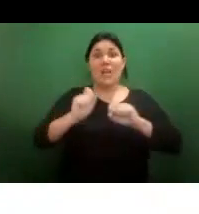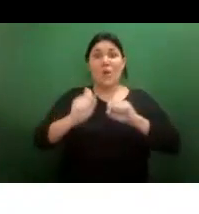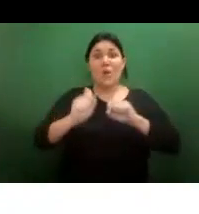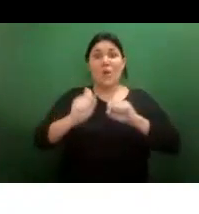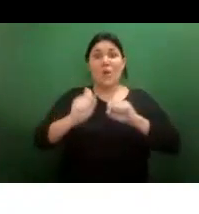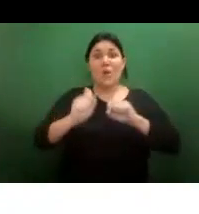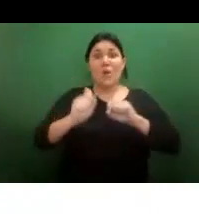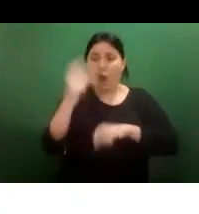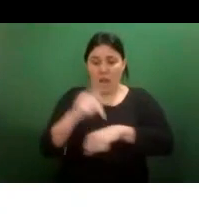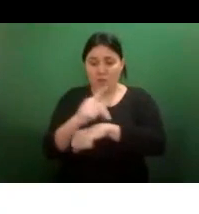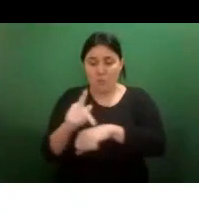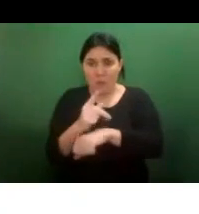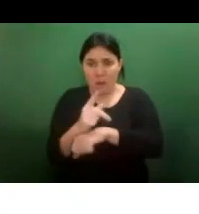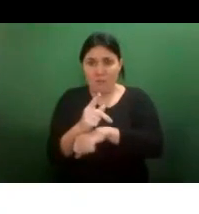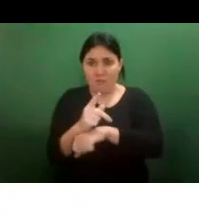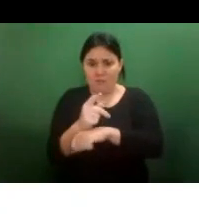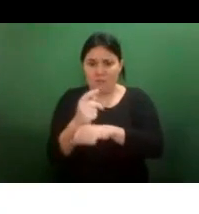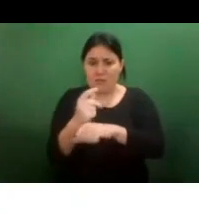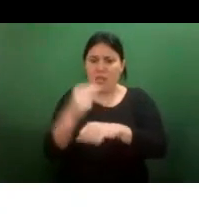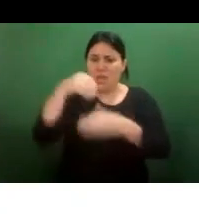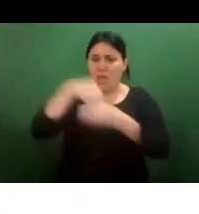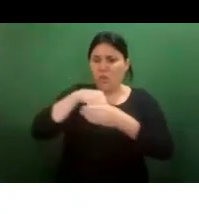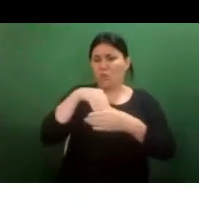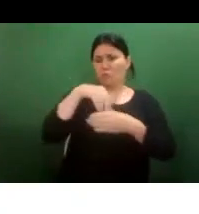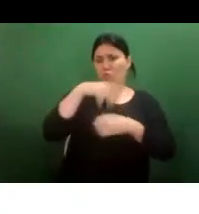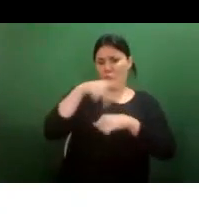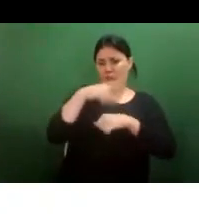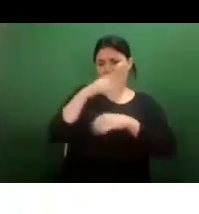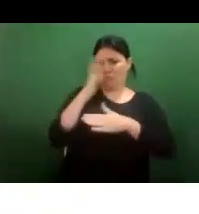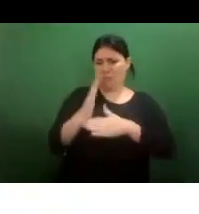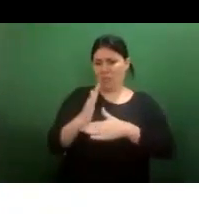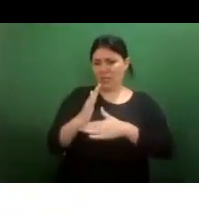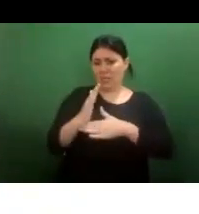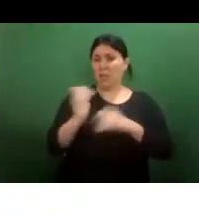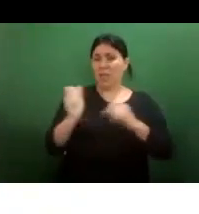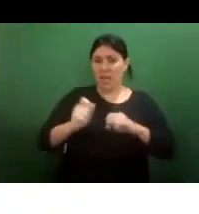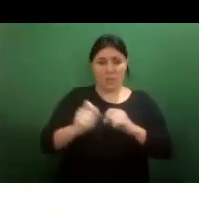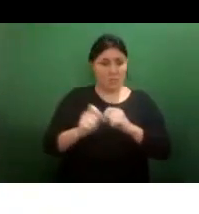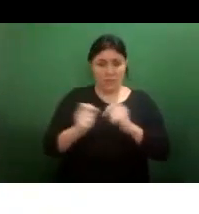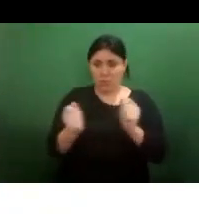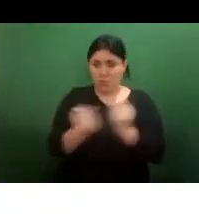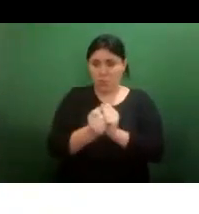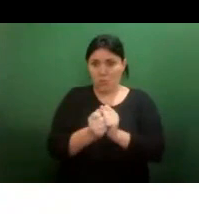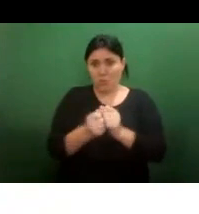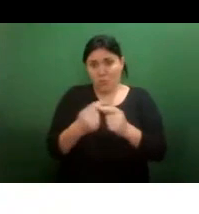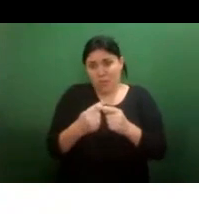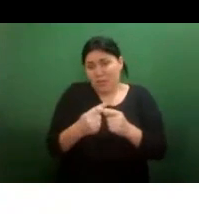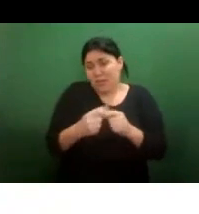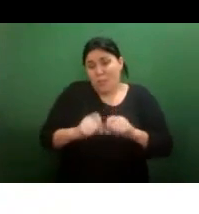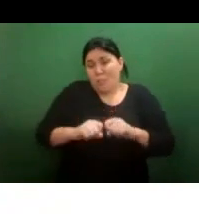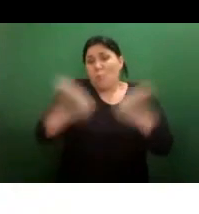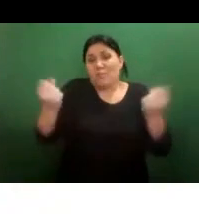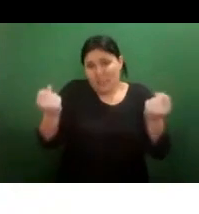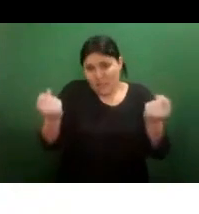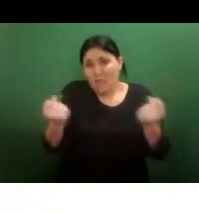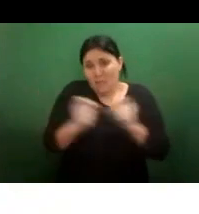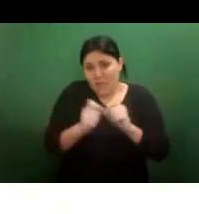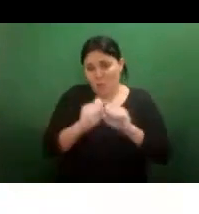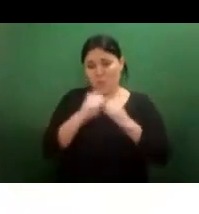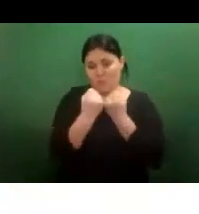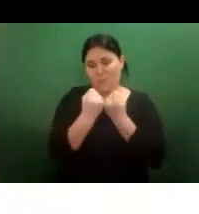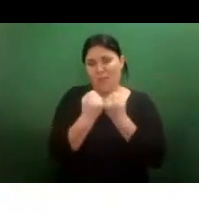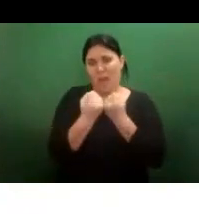o que talvez fosse muito difícil, para não dizer quase que impossível, na atual situação que nós estamos vivendo. Prontamente,